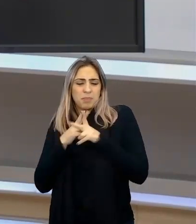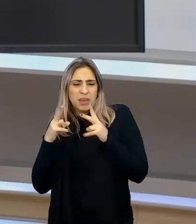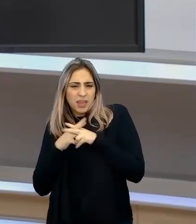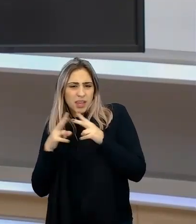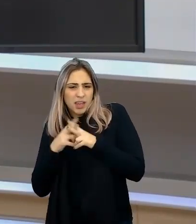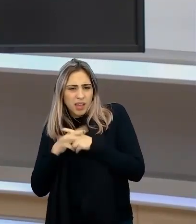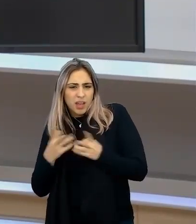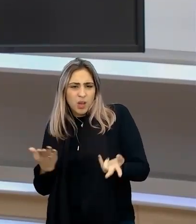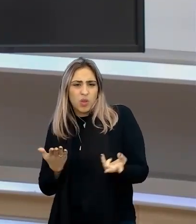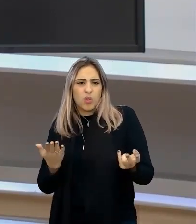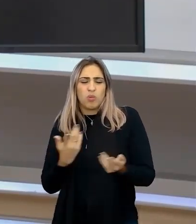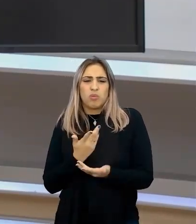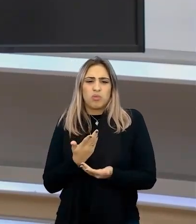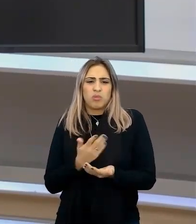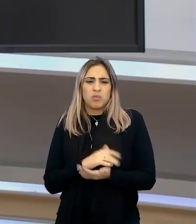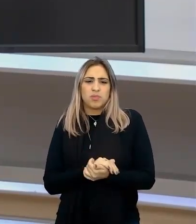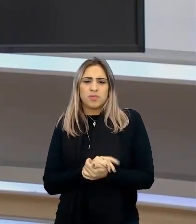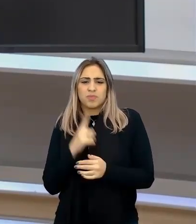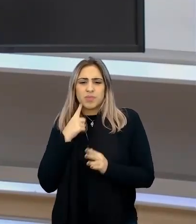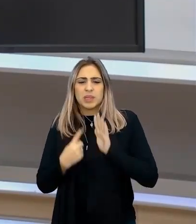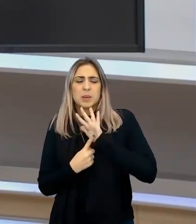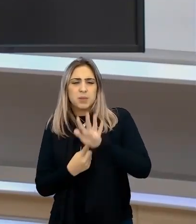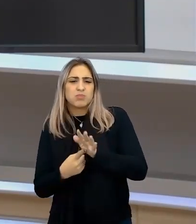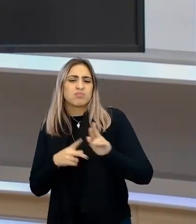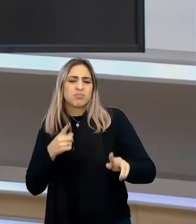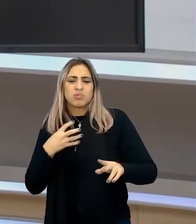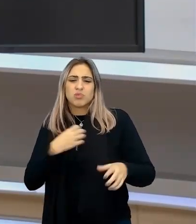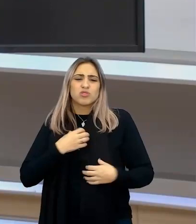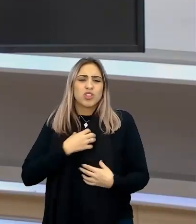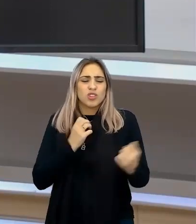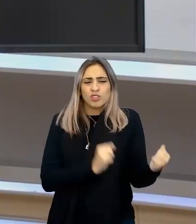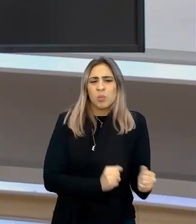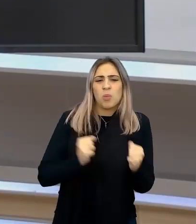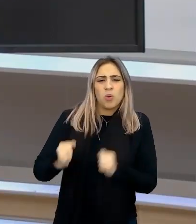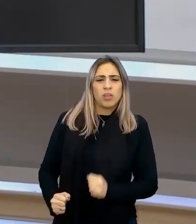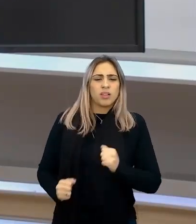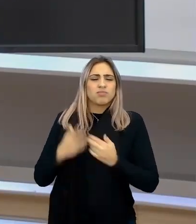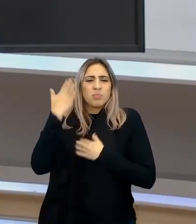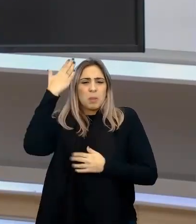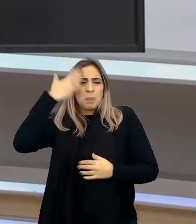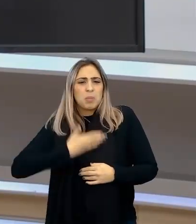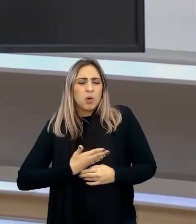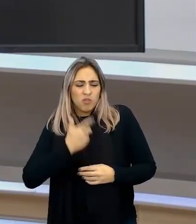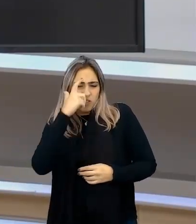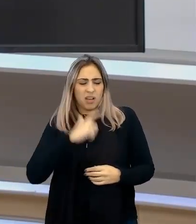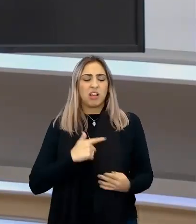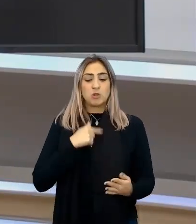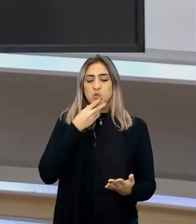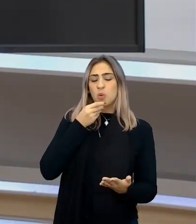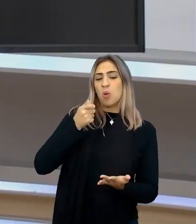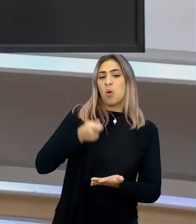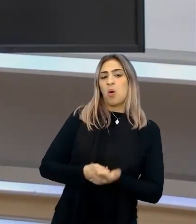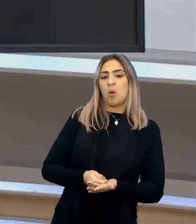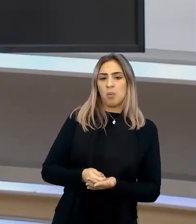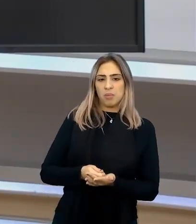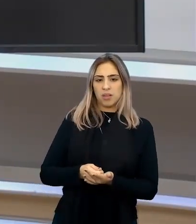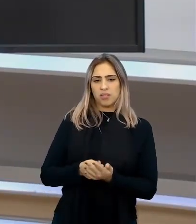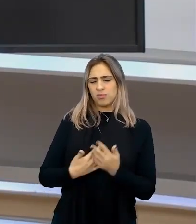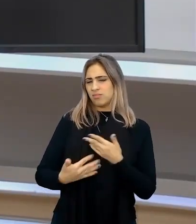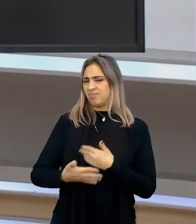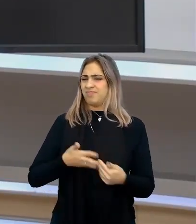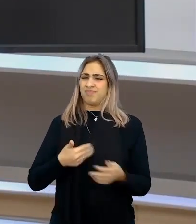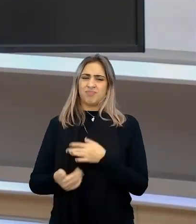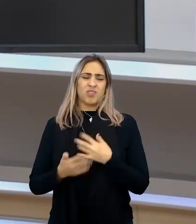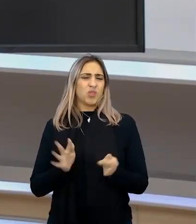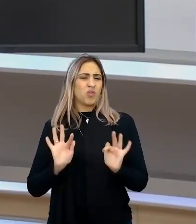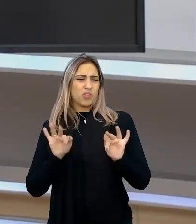se machucando, como se fosse uma forma de demonstrar algum tipo de poder, de provar que eles são homens o suficiente, e não tem nada a ver, gente.